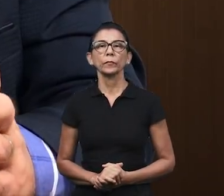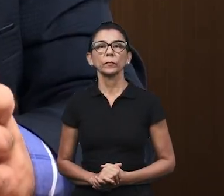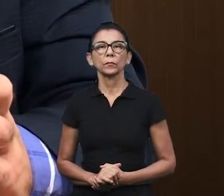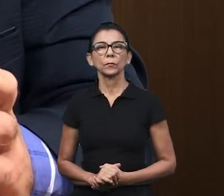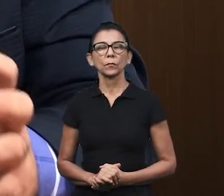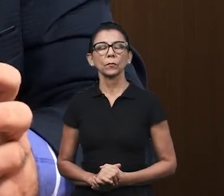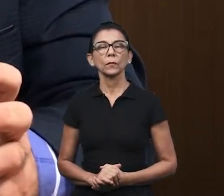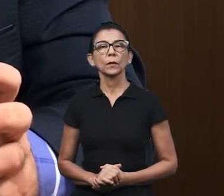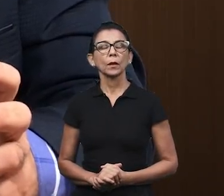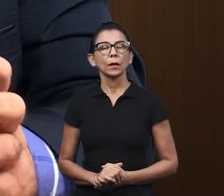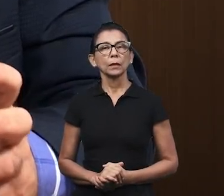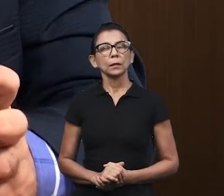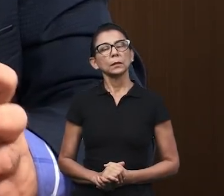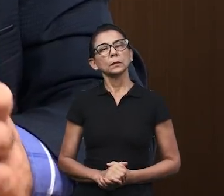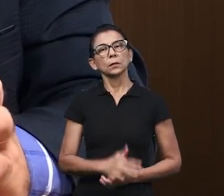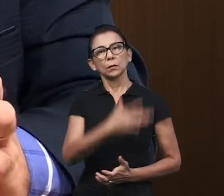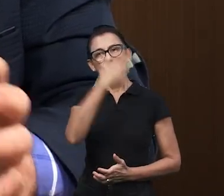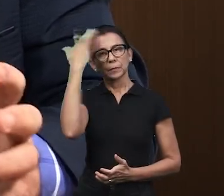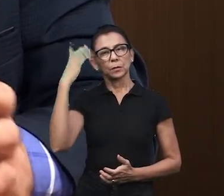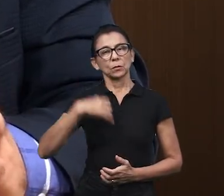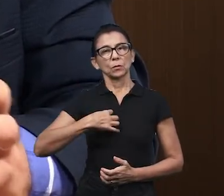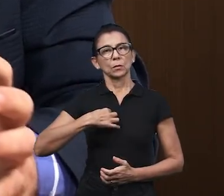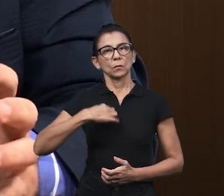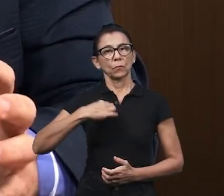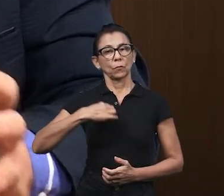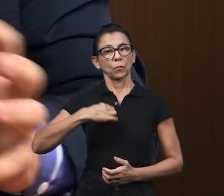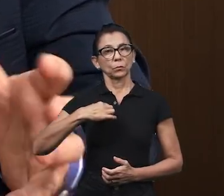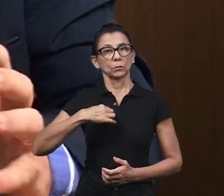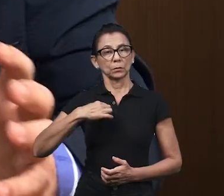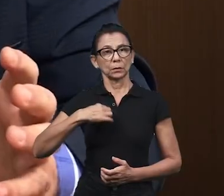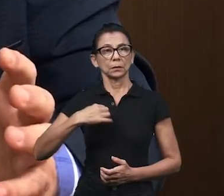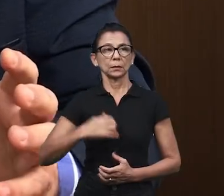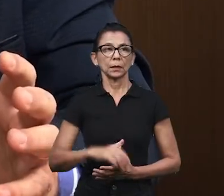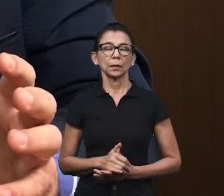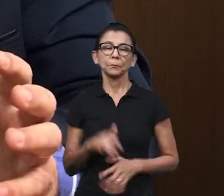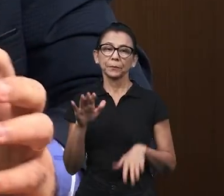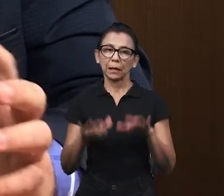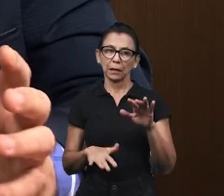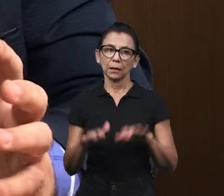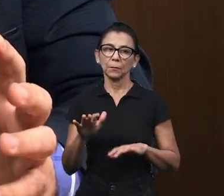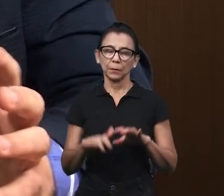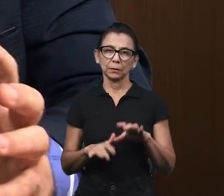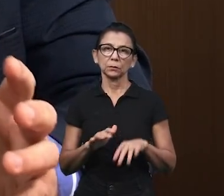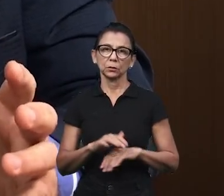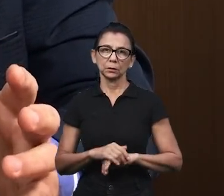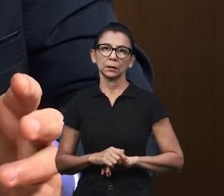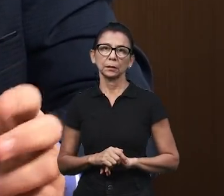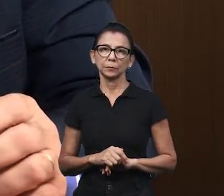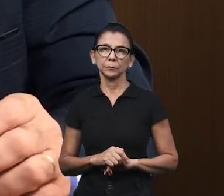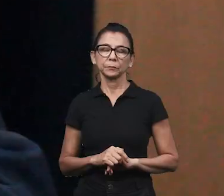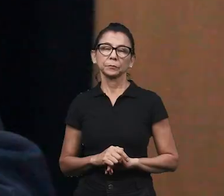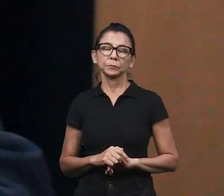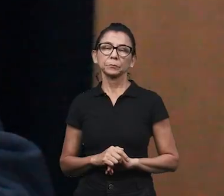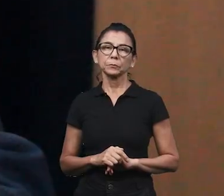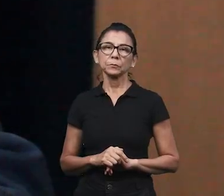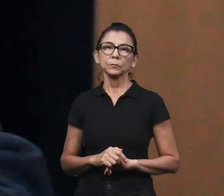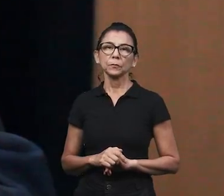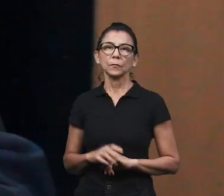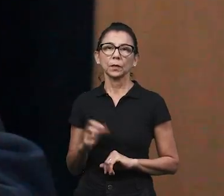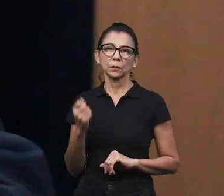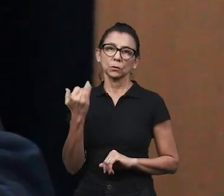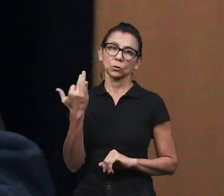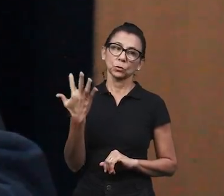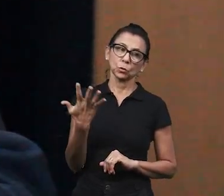Então, a quantidade de voluntários está diretamente associada à demanda, vamos assim dizer, né? Você tem uma demanda maior. Como você falou, é